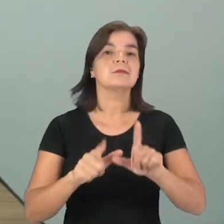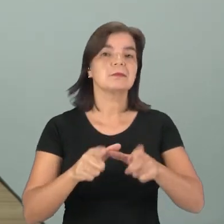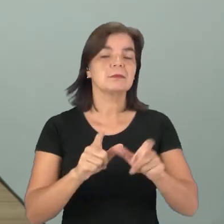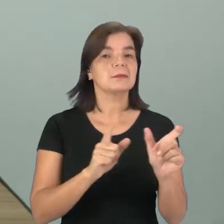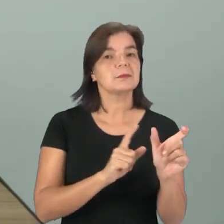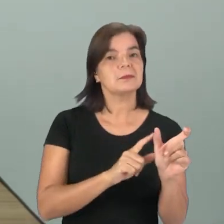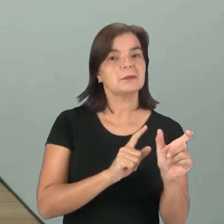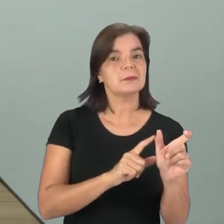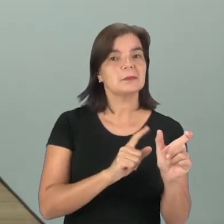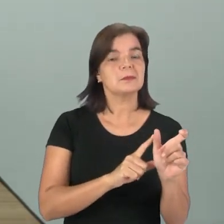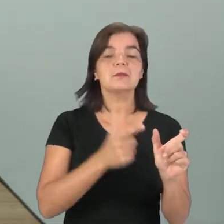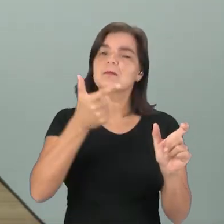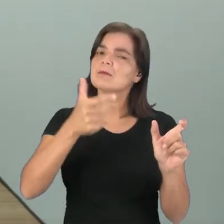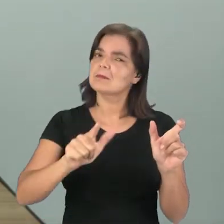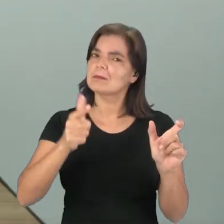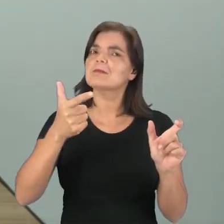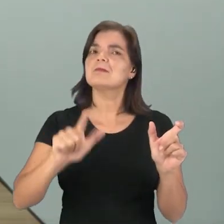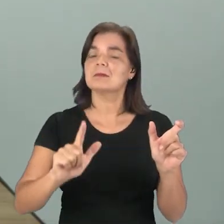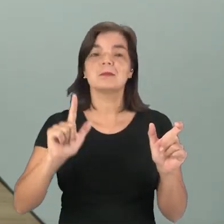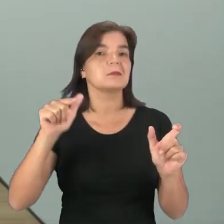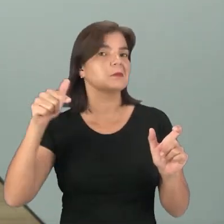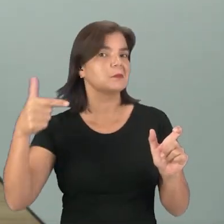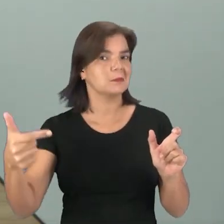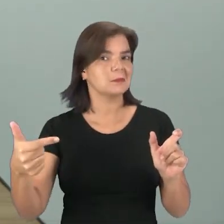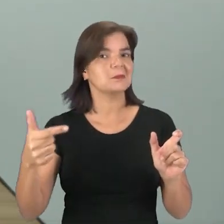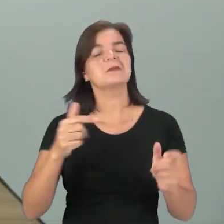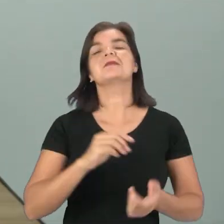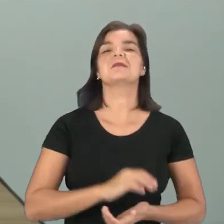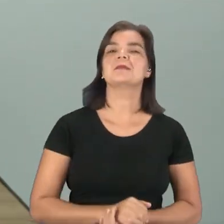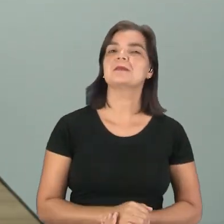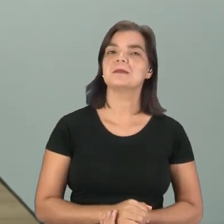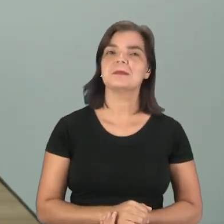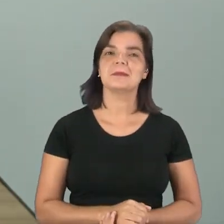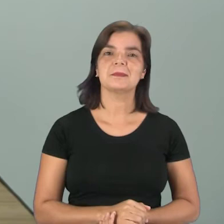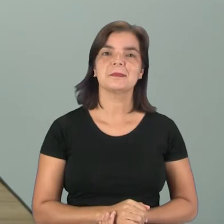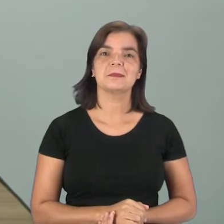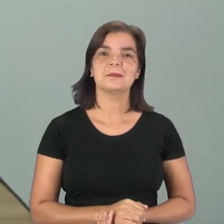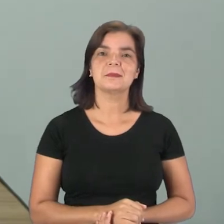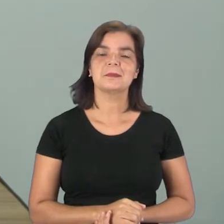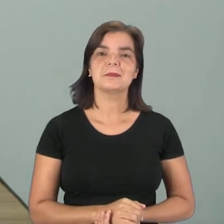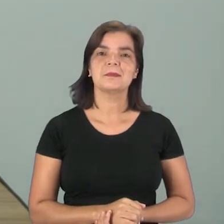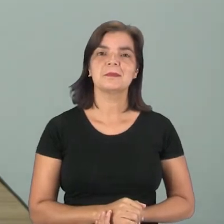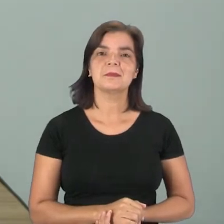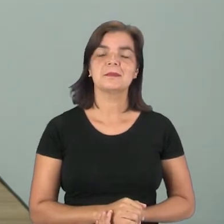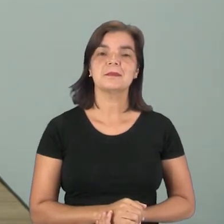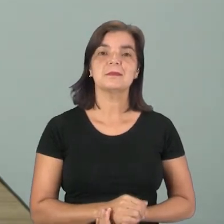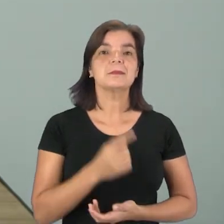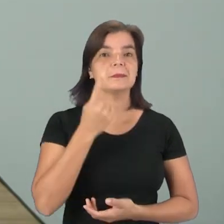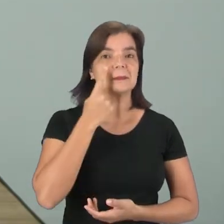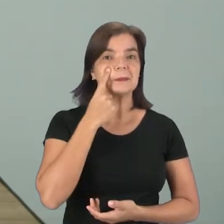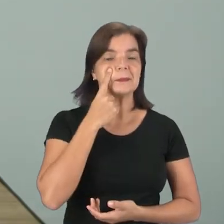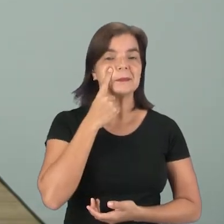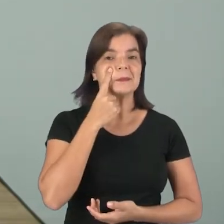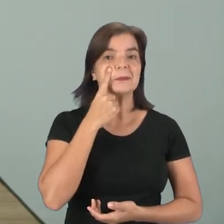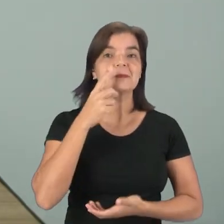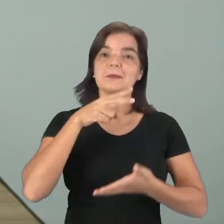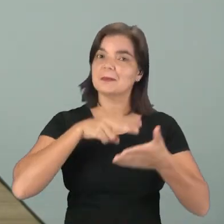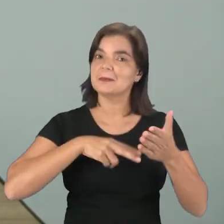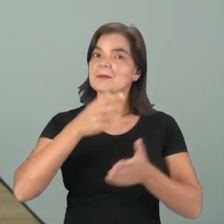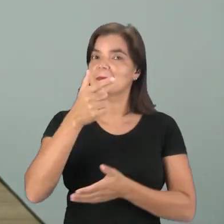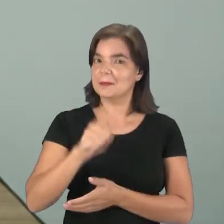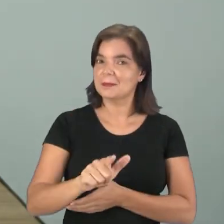na palavras vão se repetir mais que as outras certo nós vamos fazer a leitura